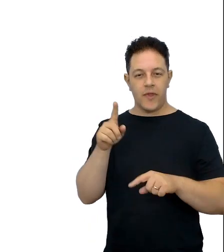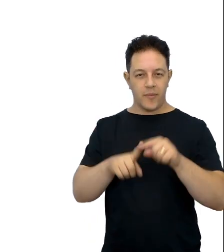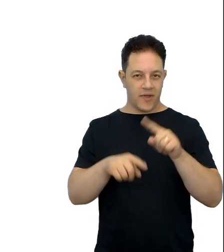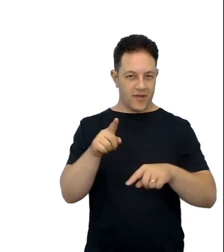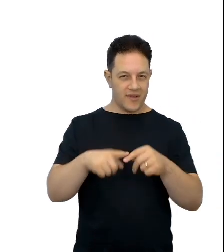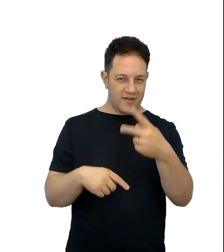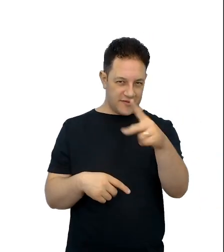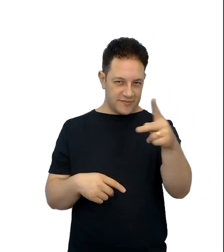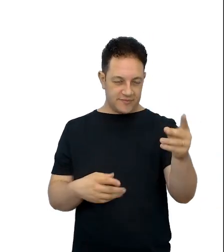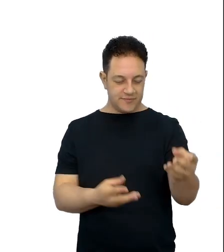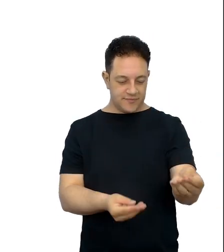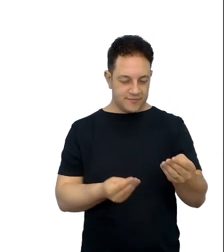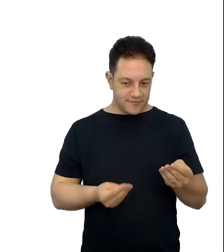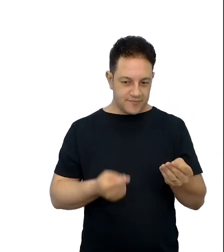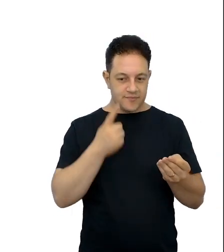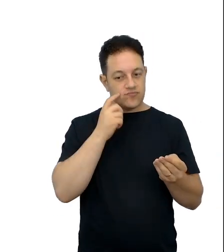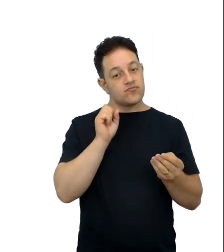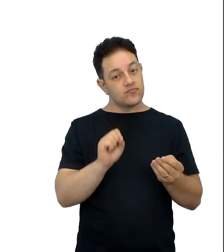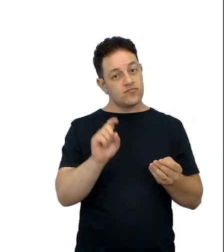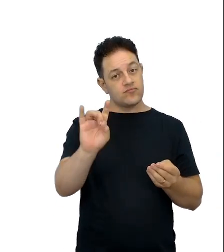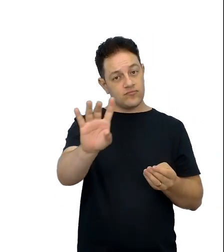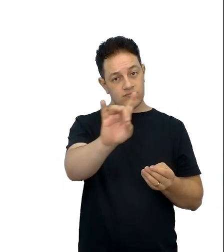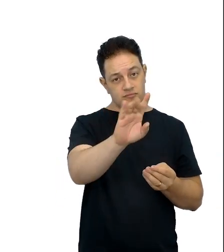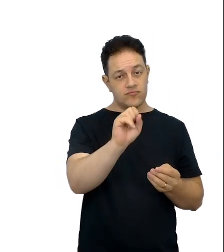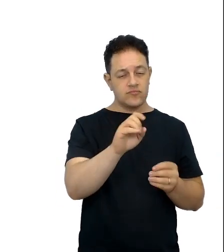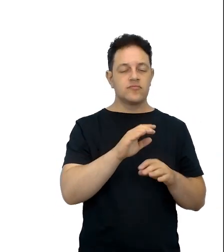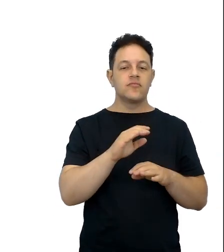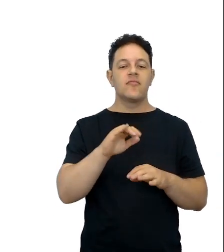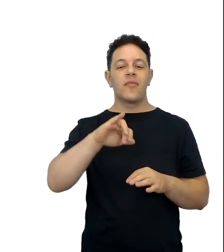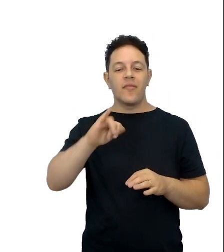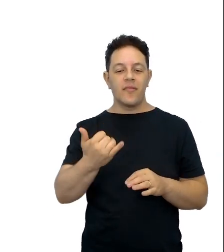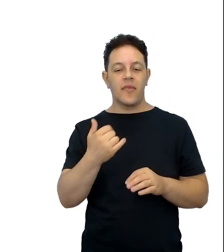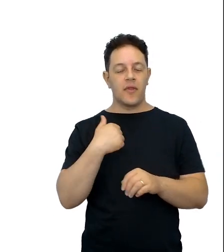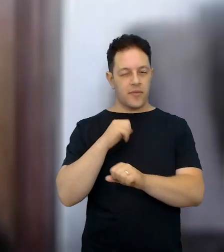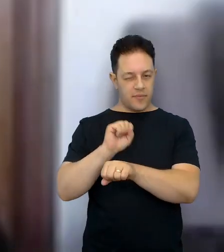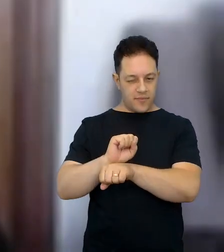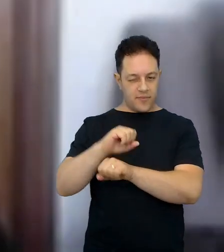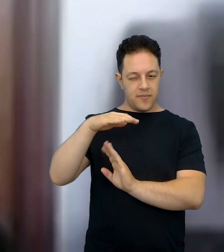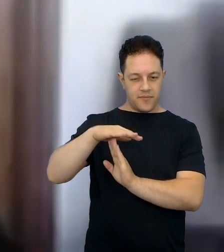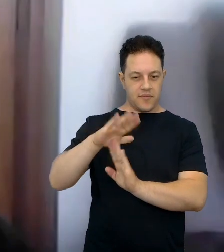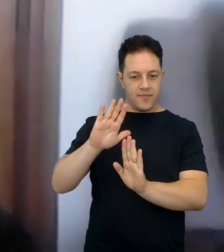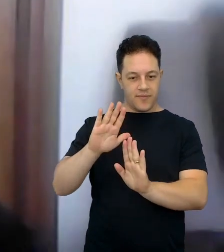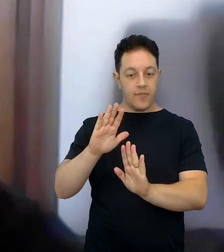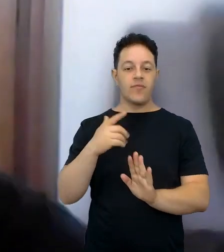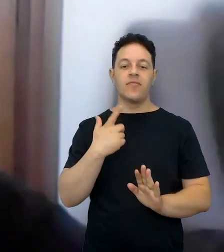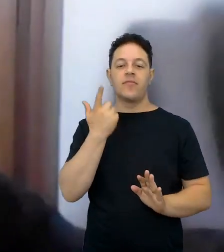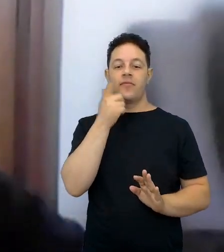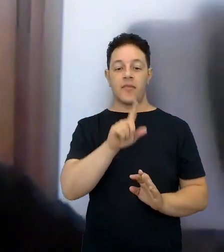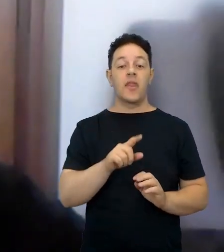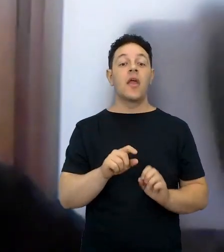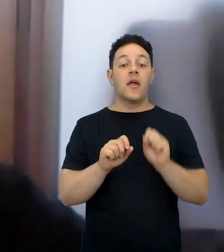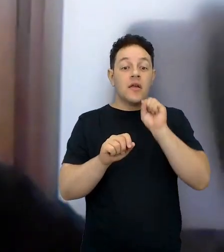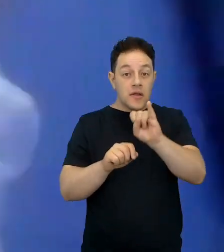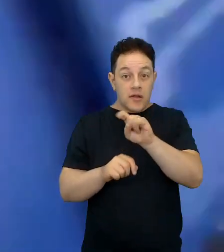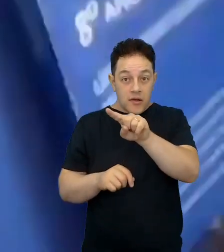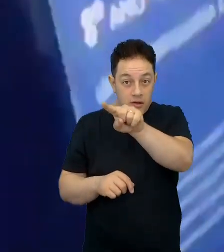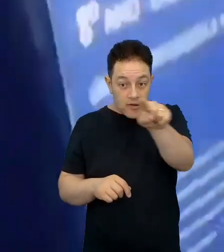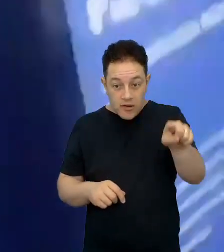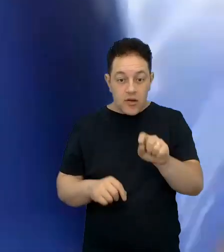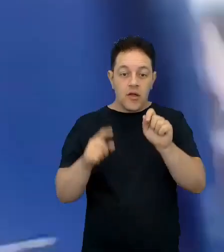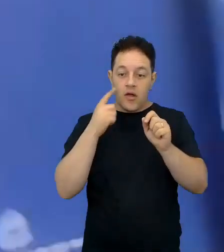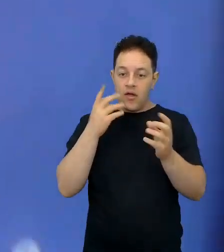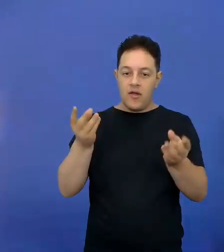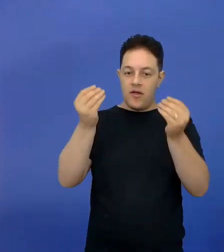de vocês, eu gostaria que vocês... Deixa eu dar uma paradinha aqui, ver se eu consigo dar uma paradinha. Se vocês pegarem aí,